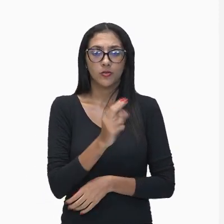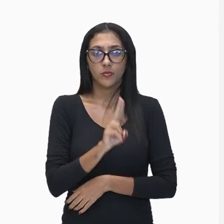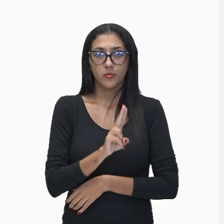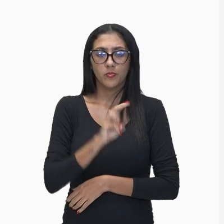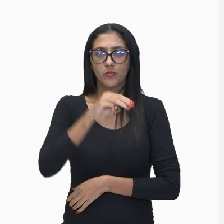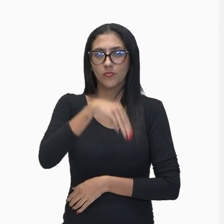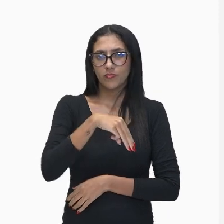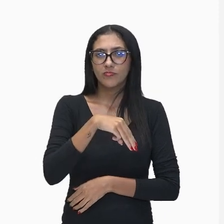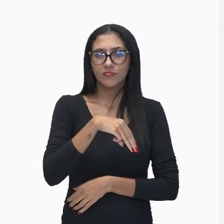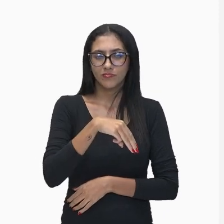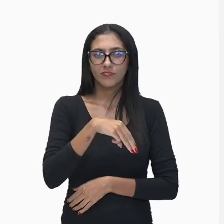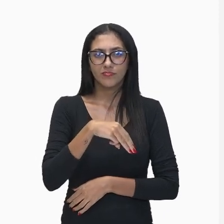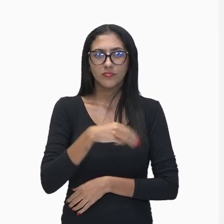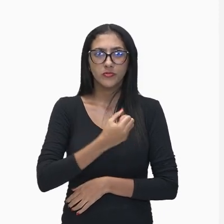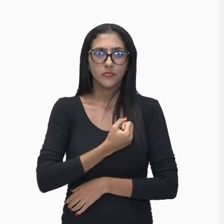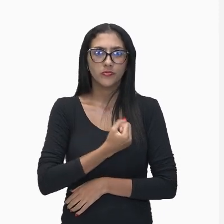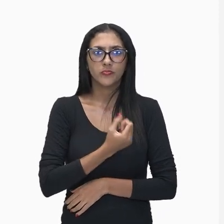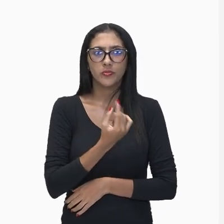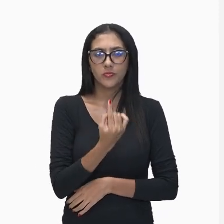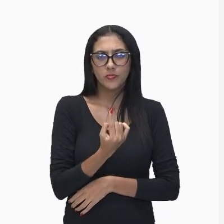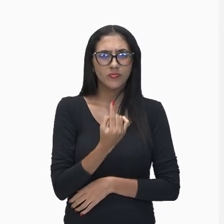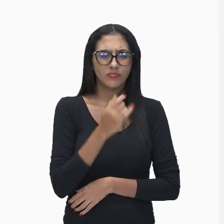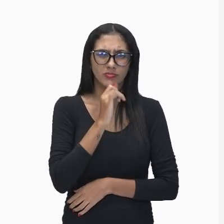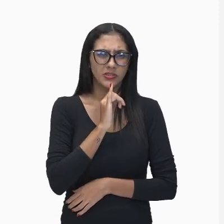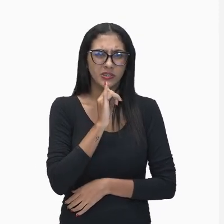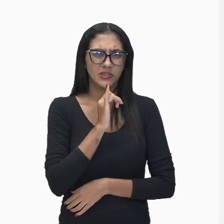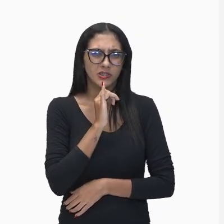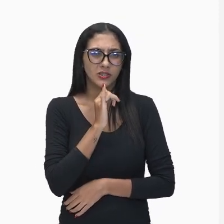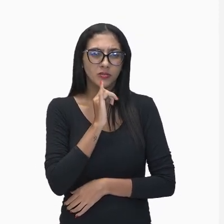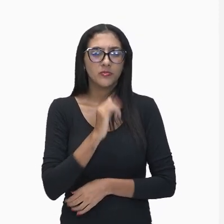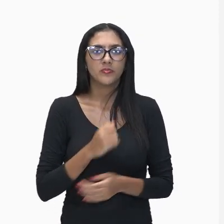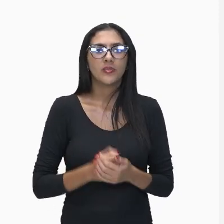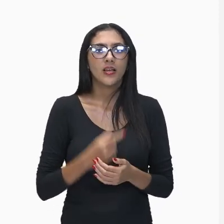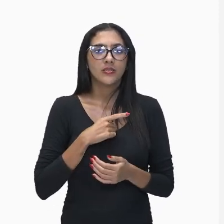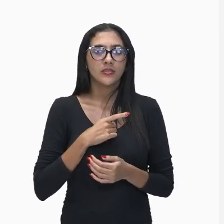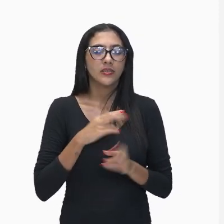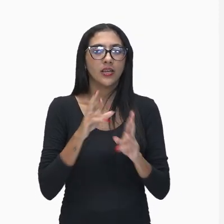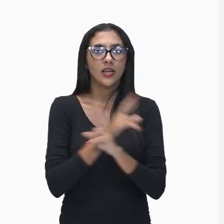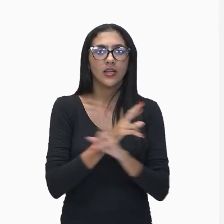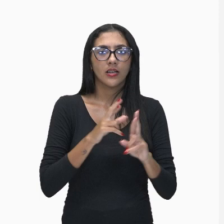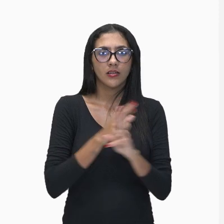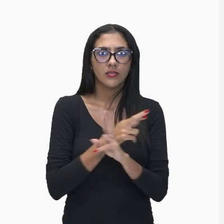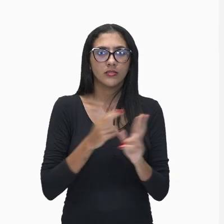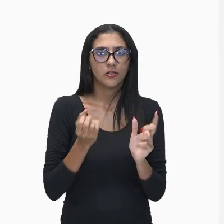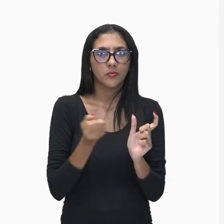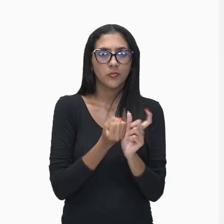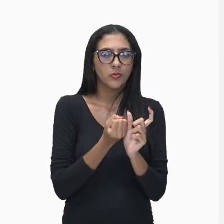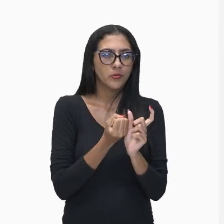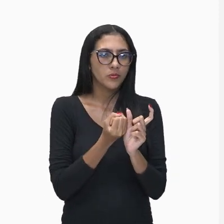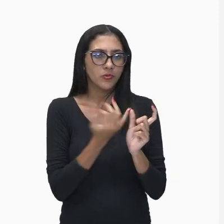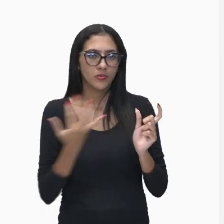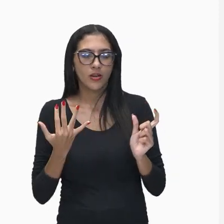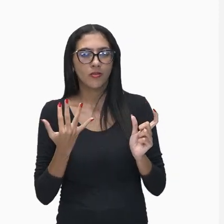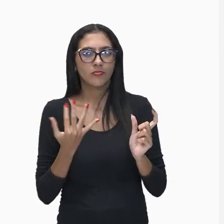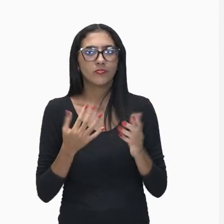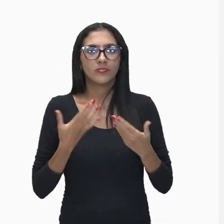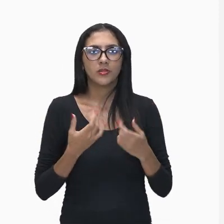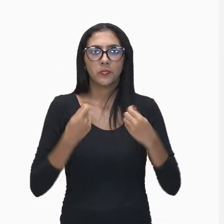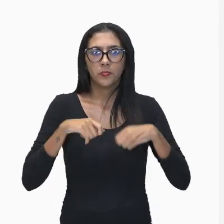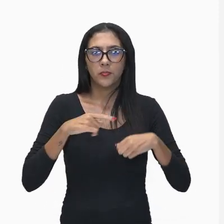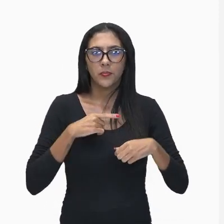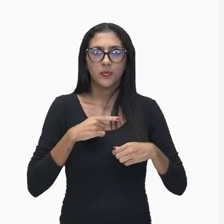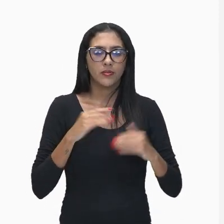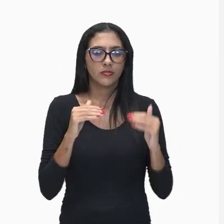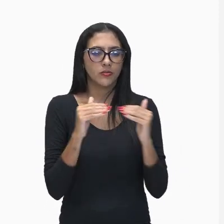A palavra um. E percebe que um indica para a gente plural, então o verbo tem que concordar com